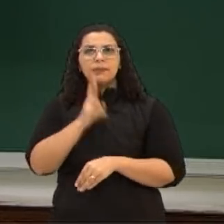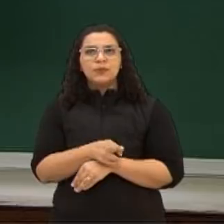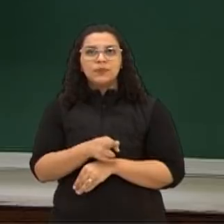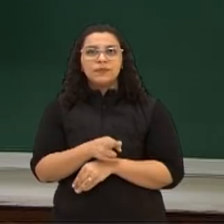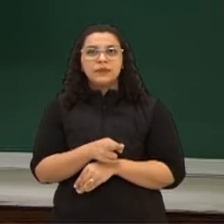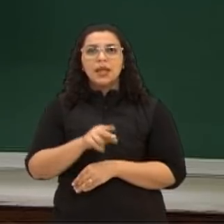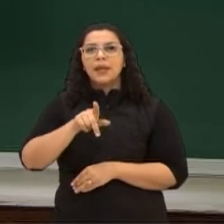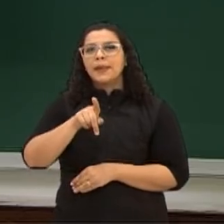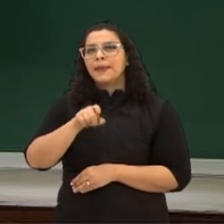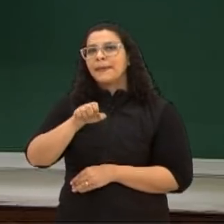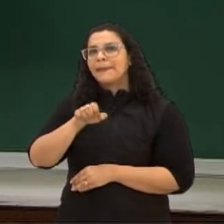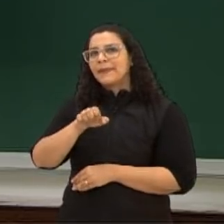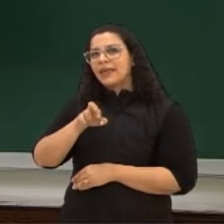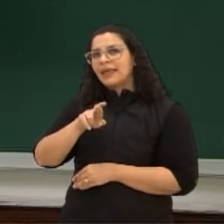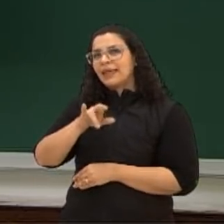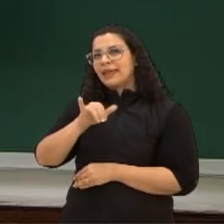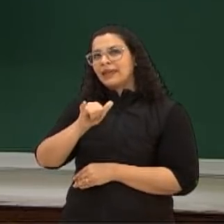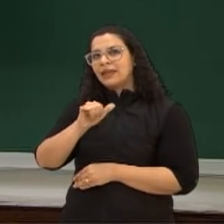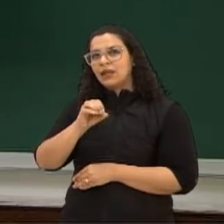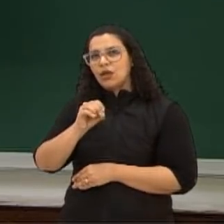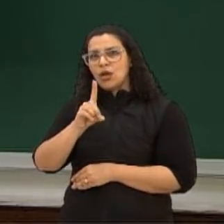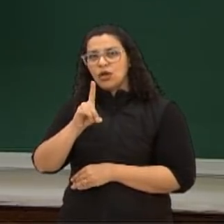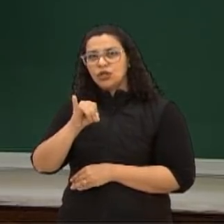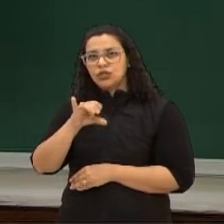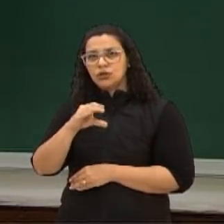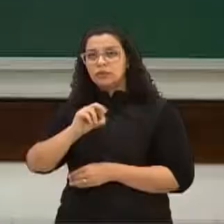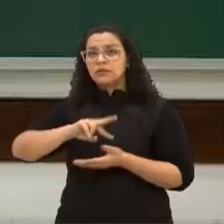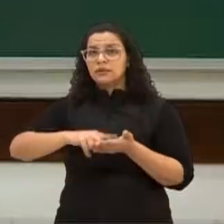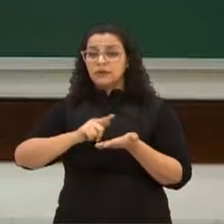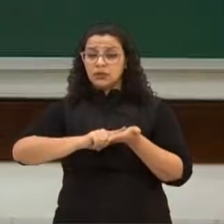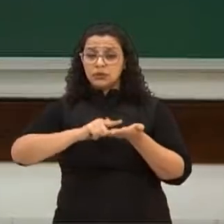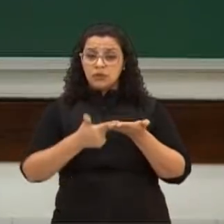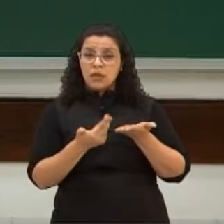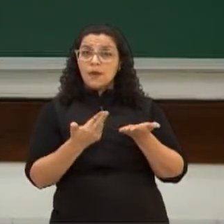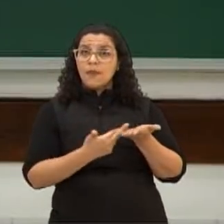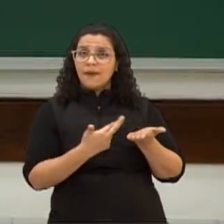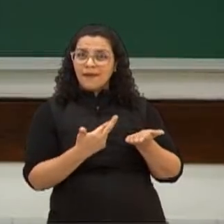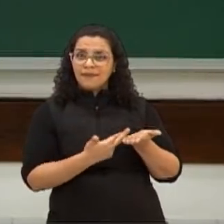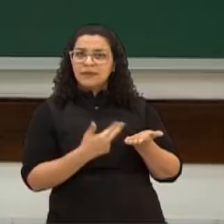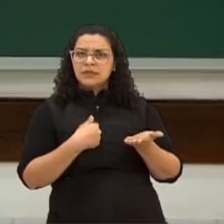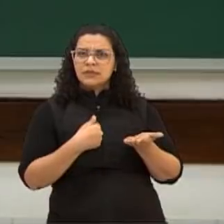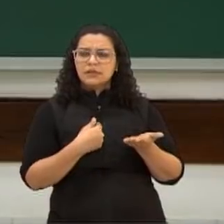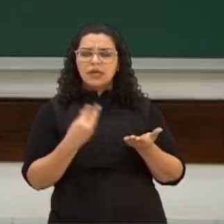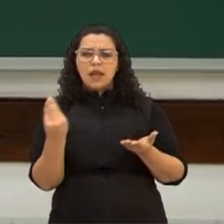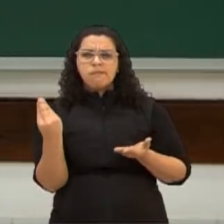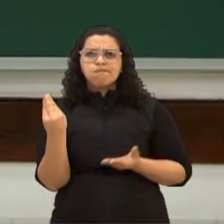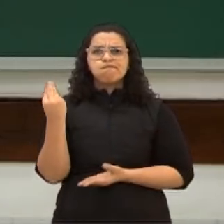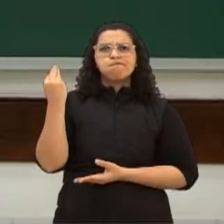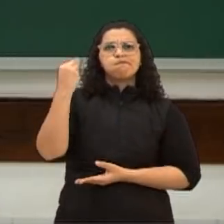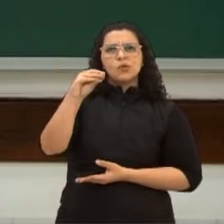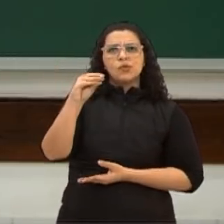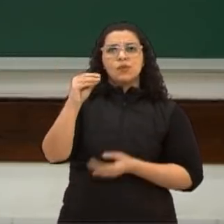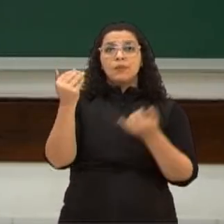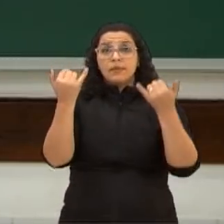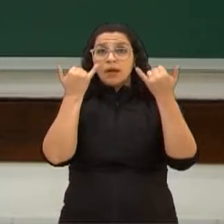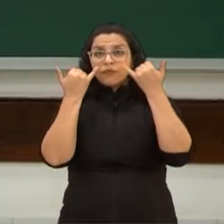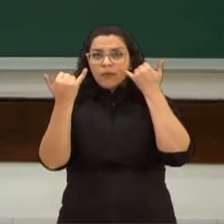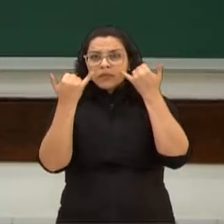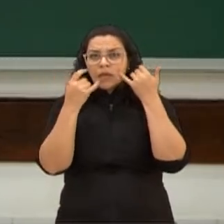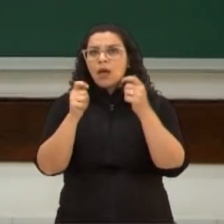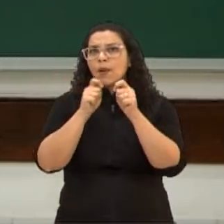periódico, né? Quando eu falo periódico, eu falo revista, jornal. Então, essa revista ou esse jornal postou ali uma notícia,